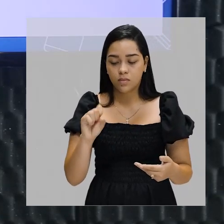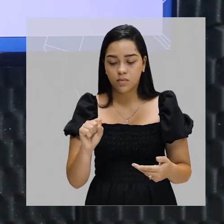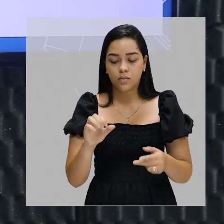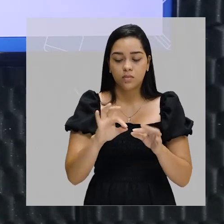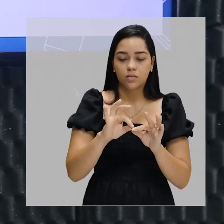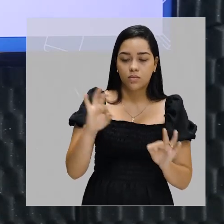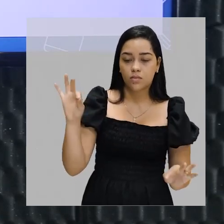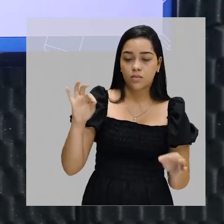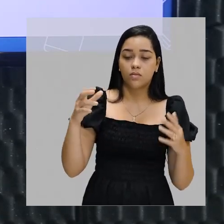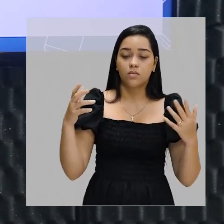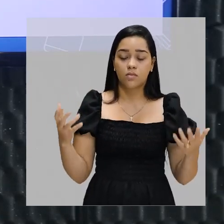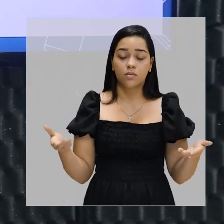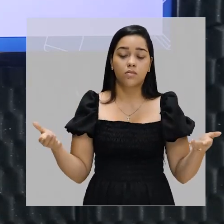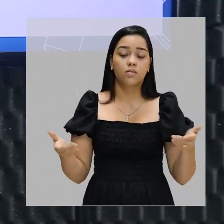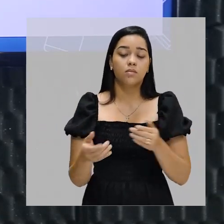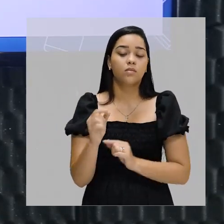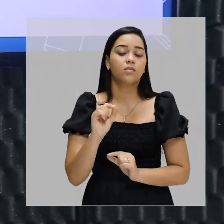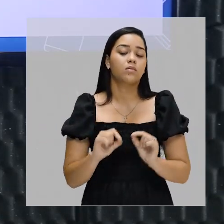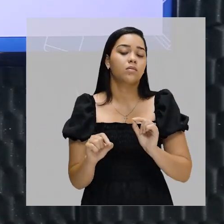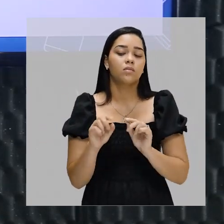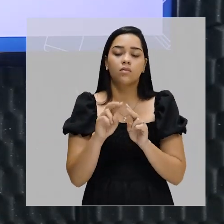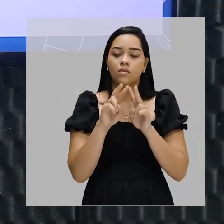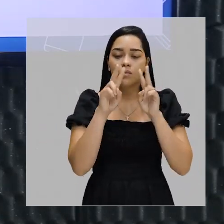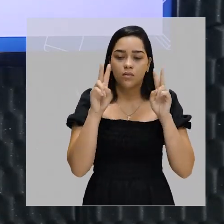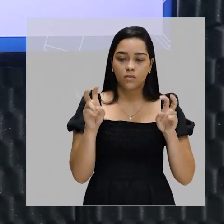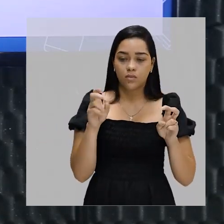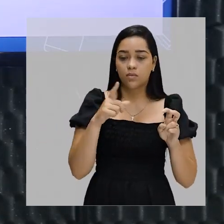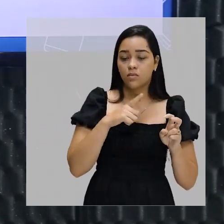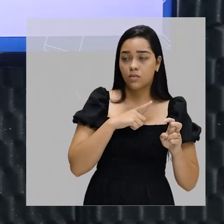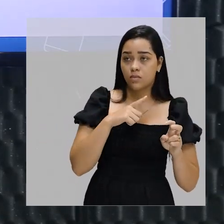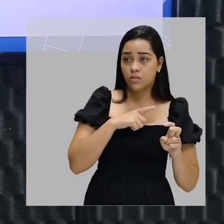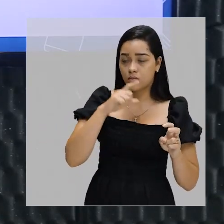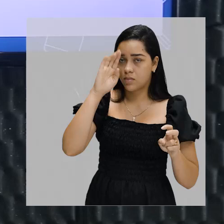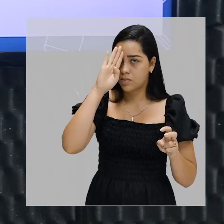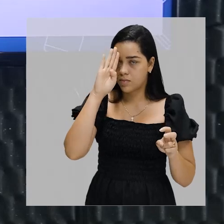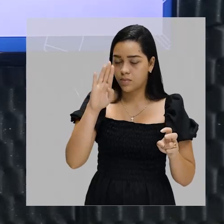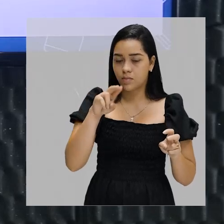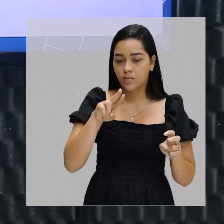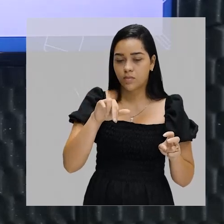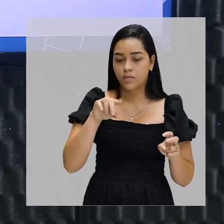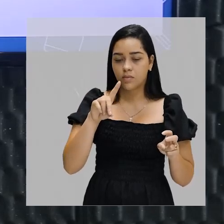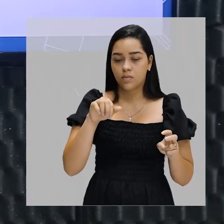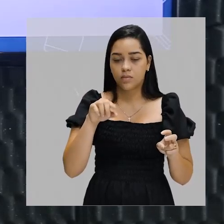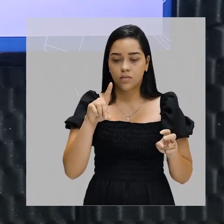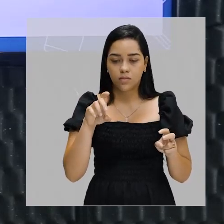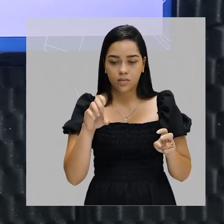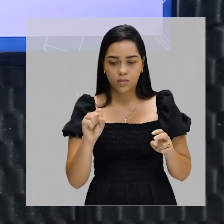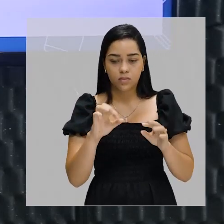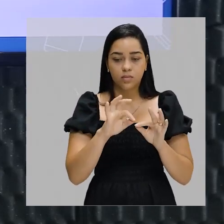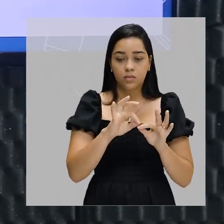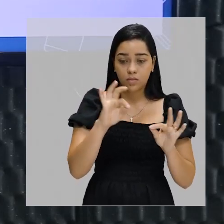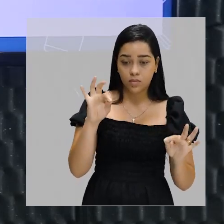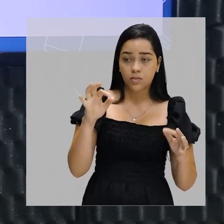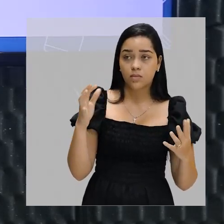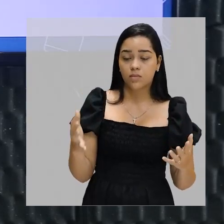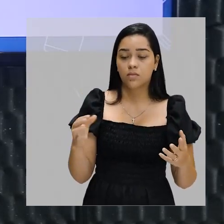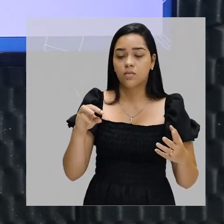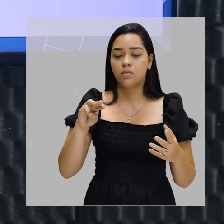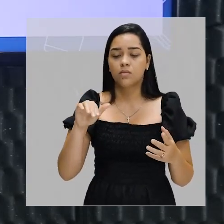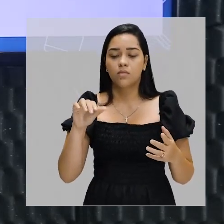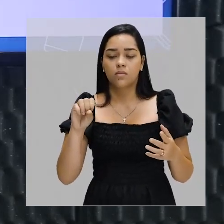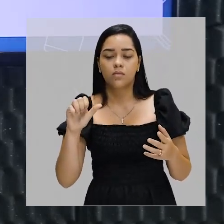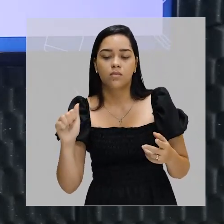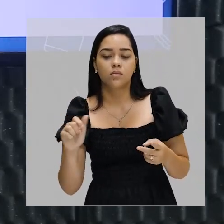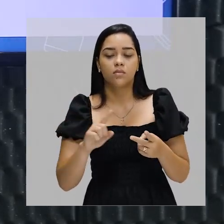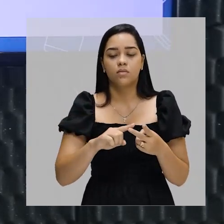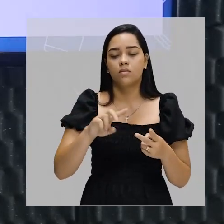Então, a nossa aula de hoje estaremos abordando as principais unidades de medida, certo? Massa,